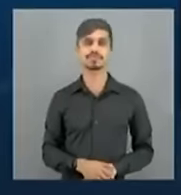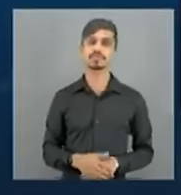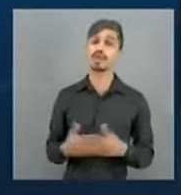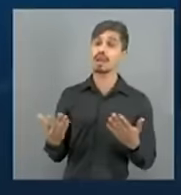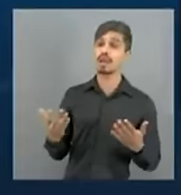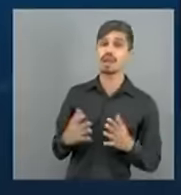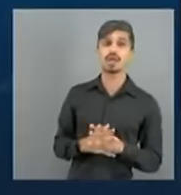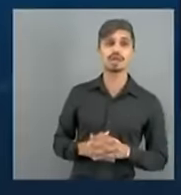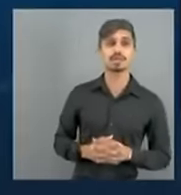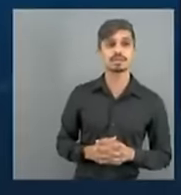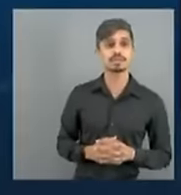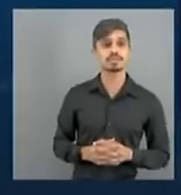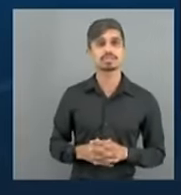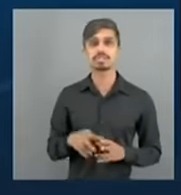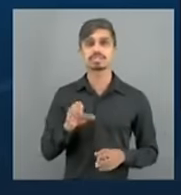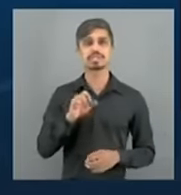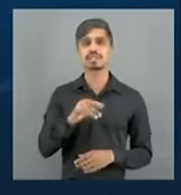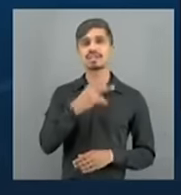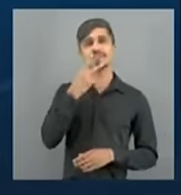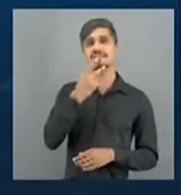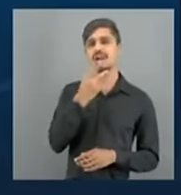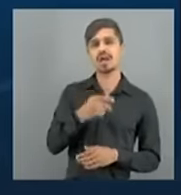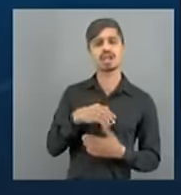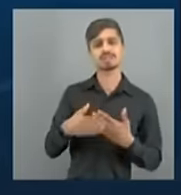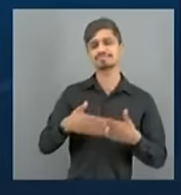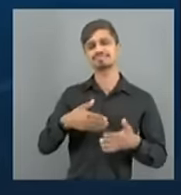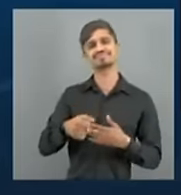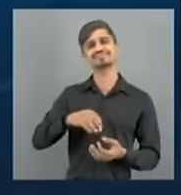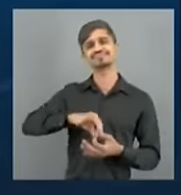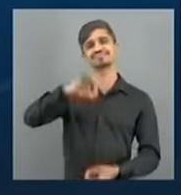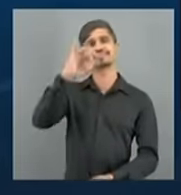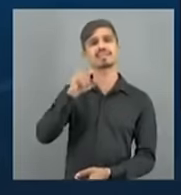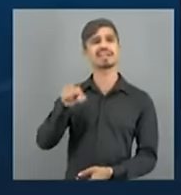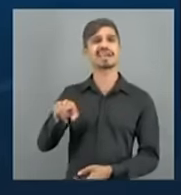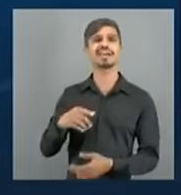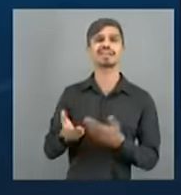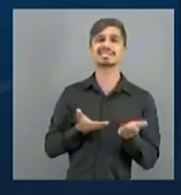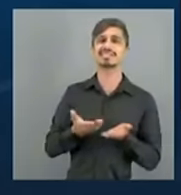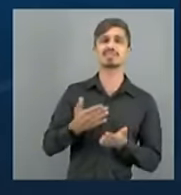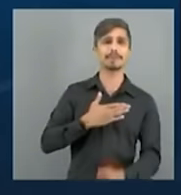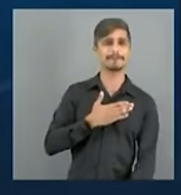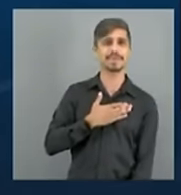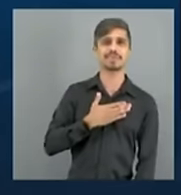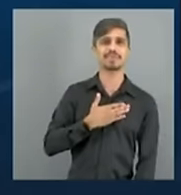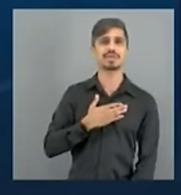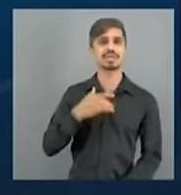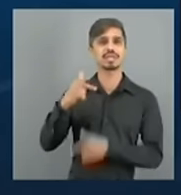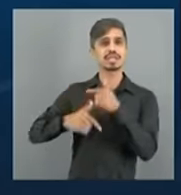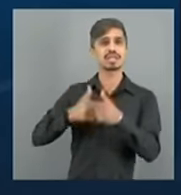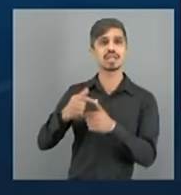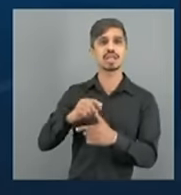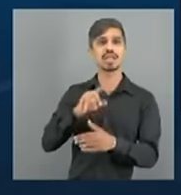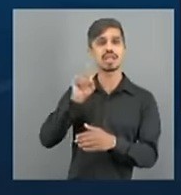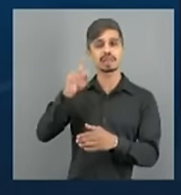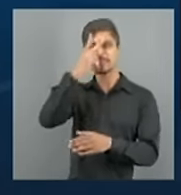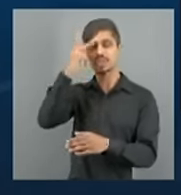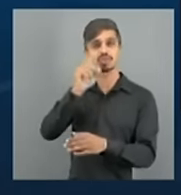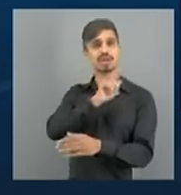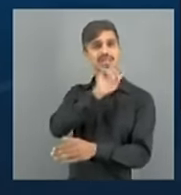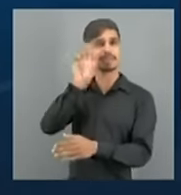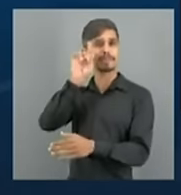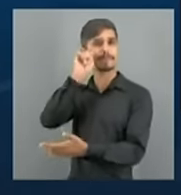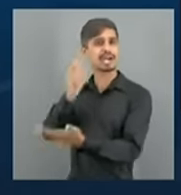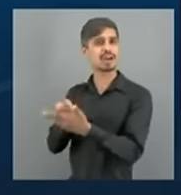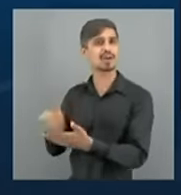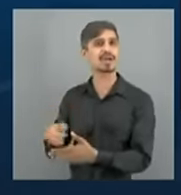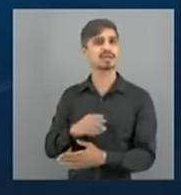Cara, quem tem boca fala o que quer. Esse Anderson Embraer aí foi funcionário meu, cara. Quem colocou ele, vou até te falar, quem colocou ele num